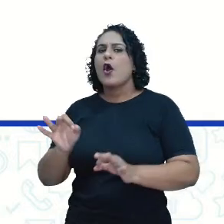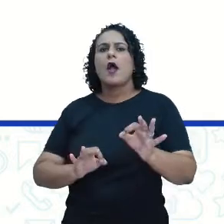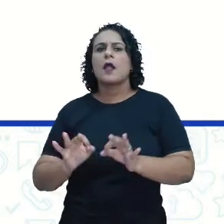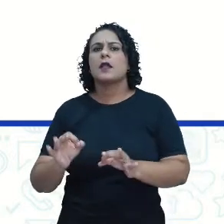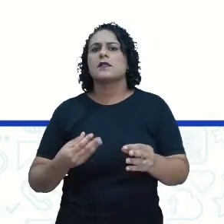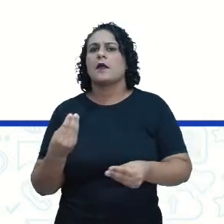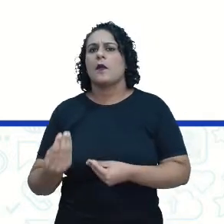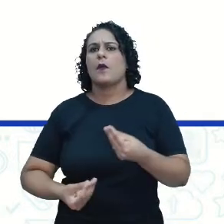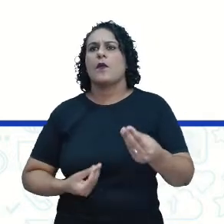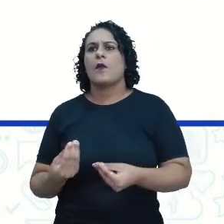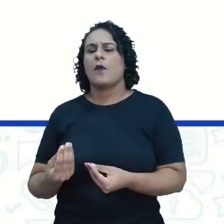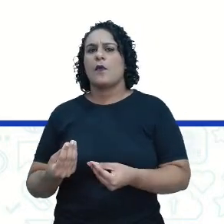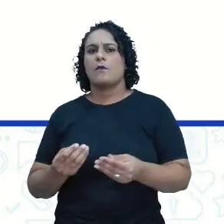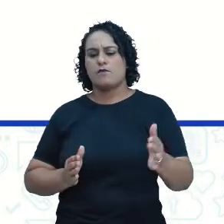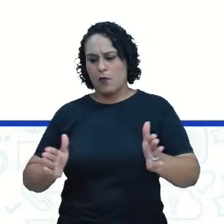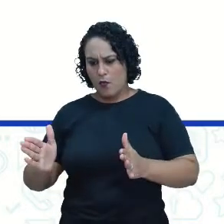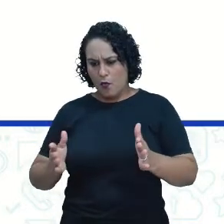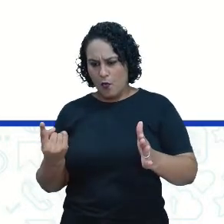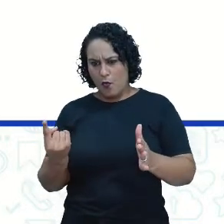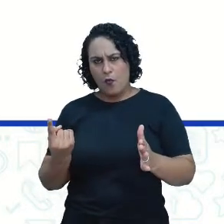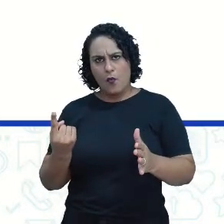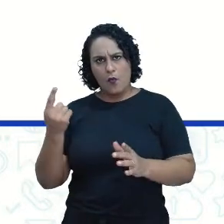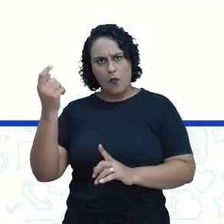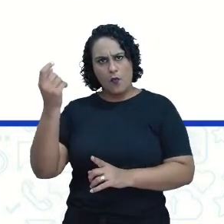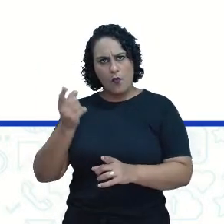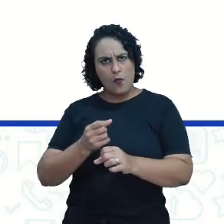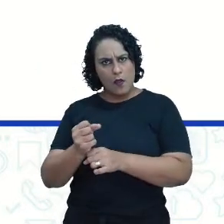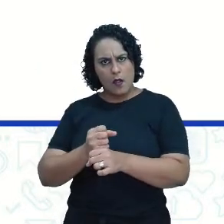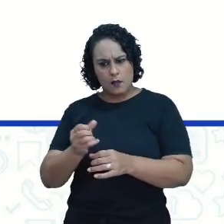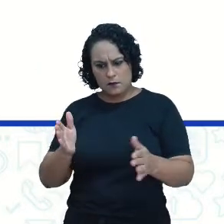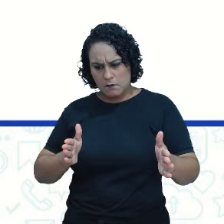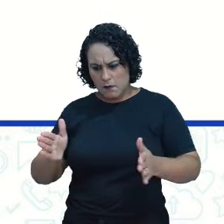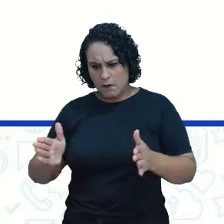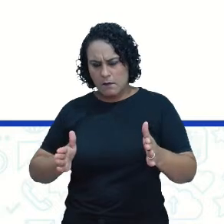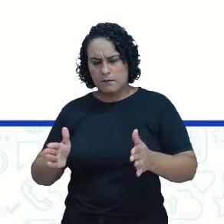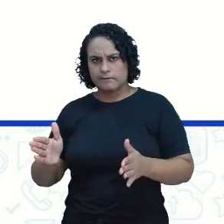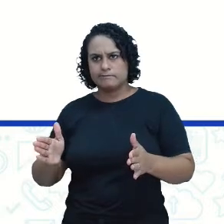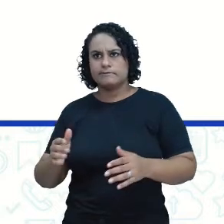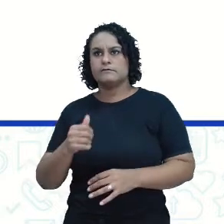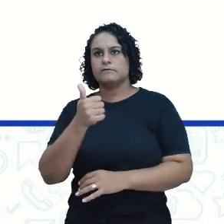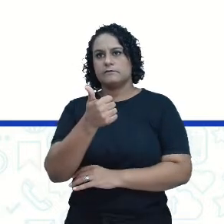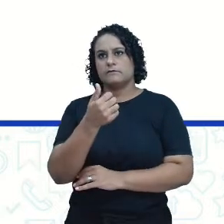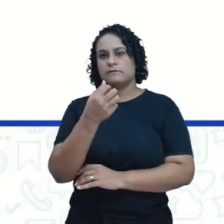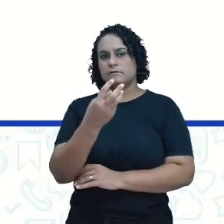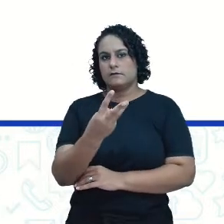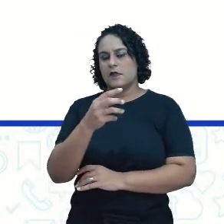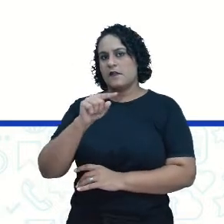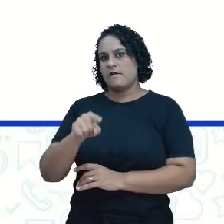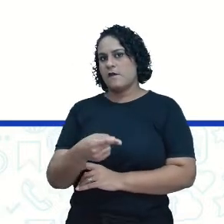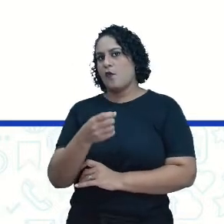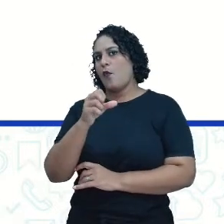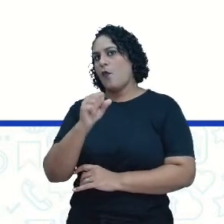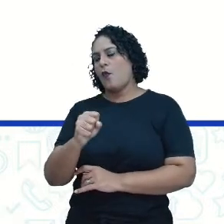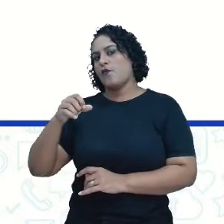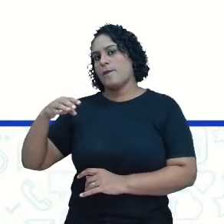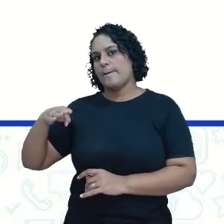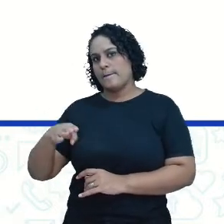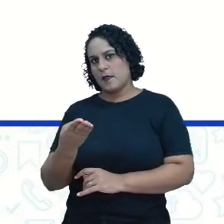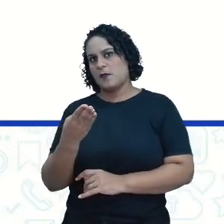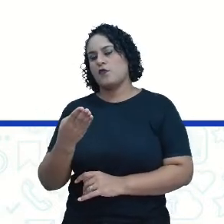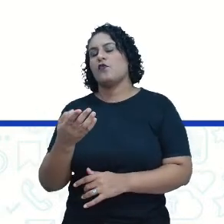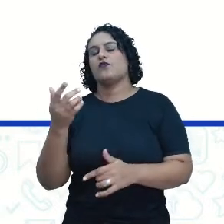distribuída durante um ano do nosso calendário. Então, a gente pegou esses 13,8 bilhões e dividiu